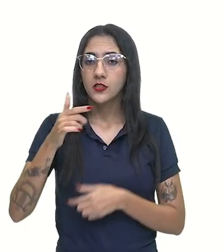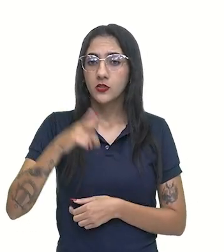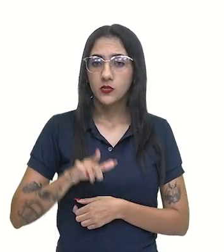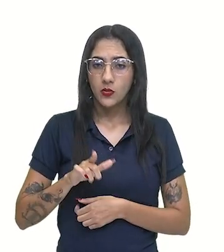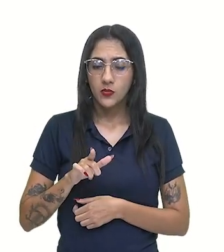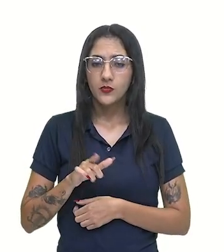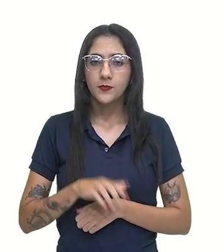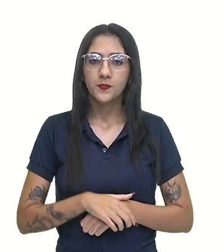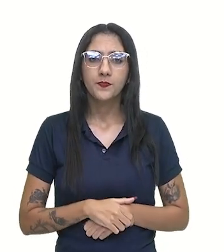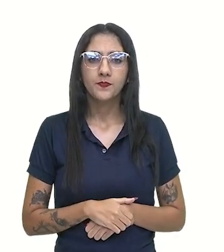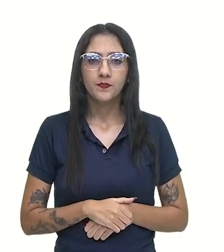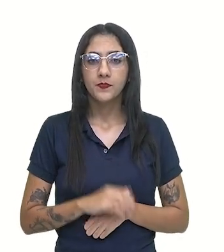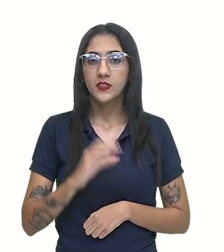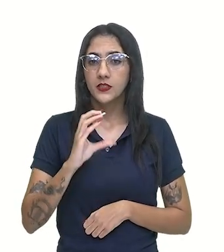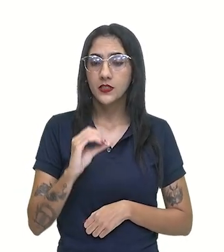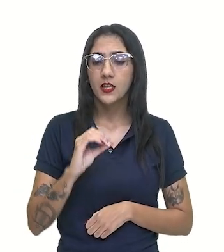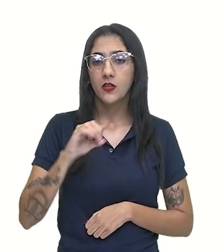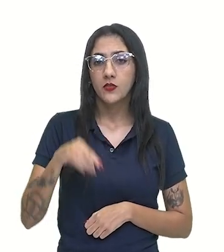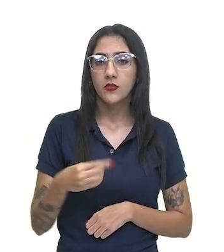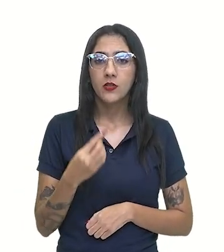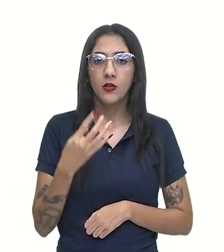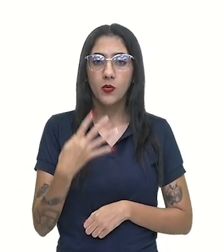ter